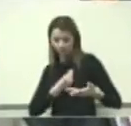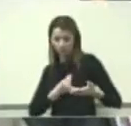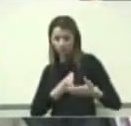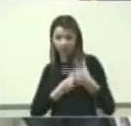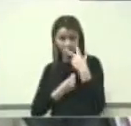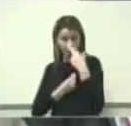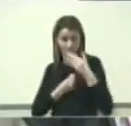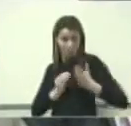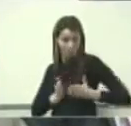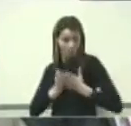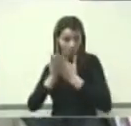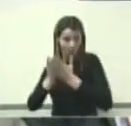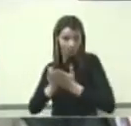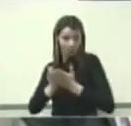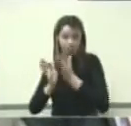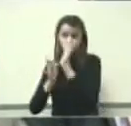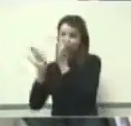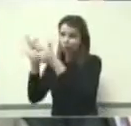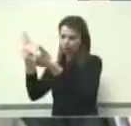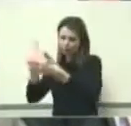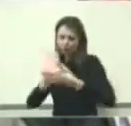ele está no controle